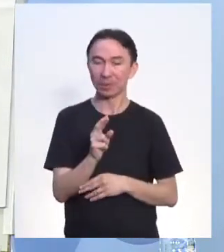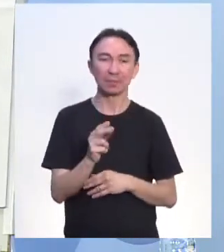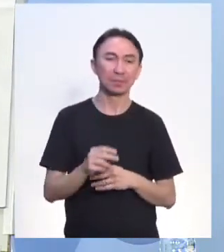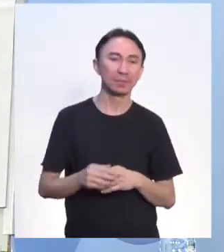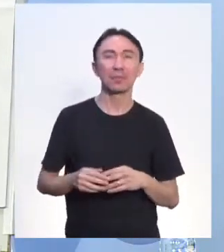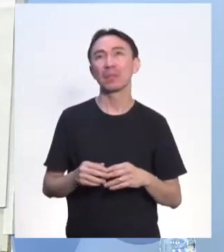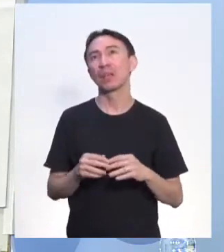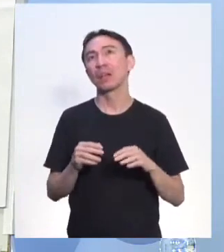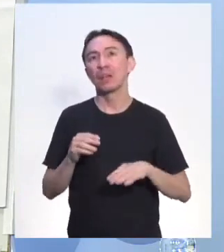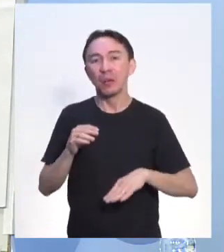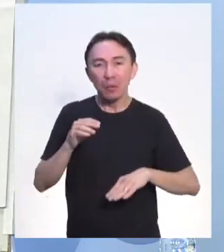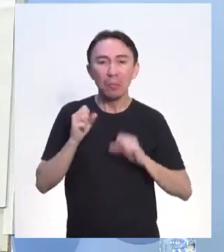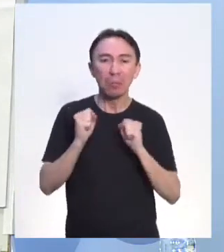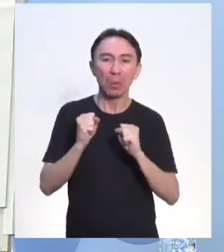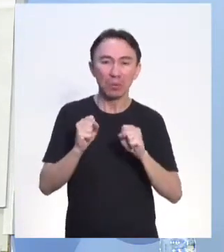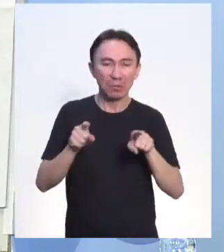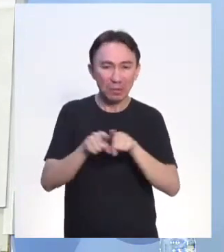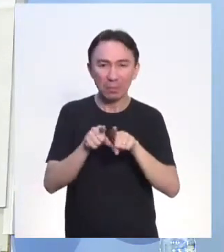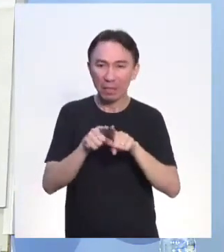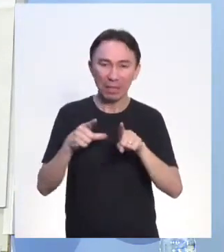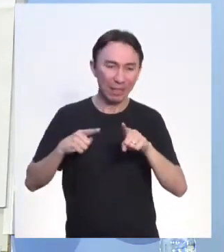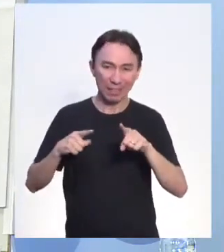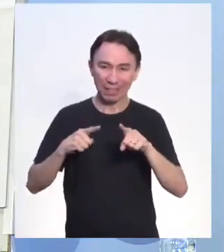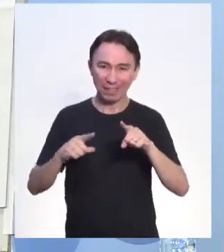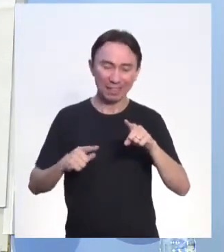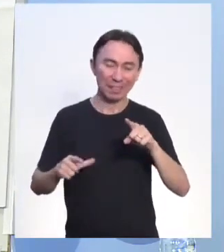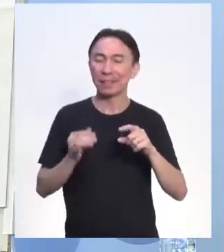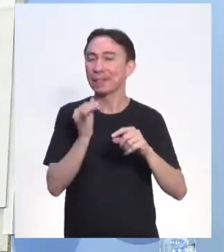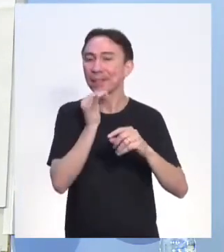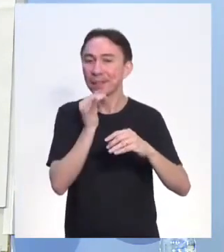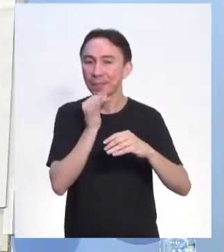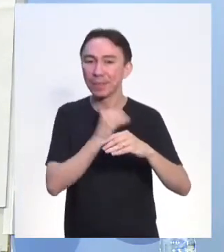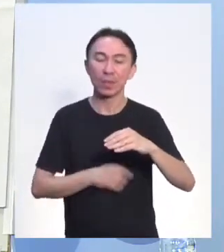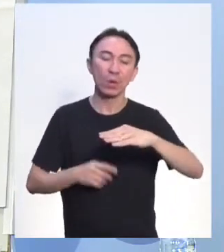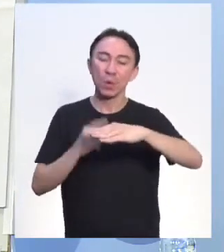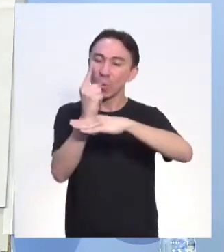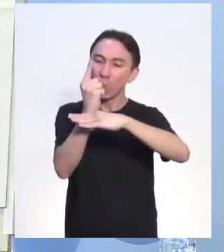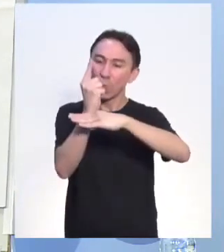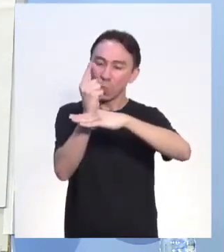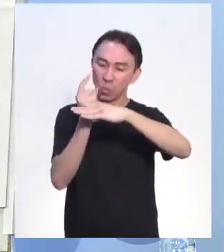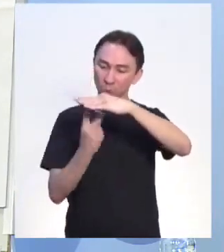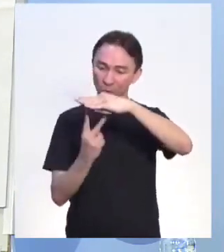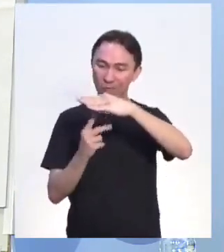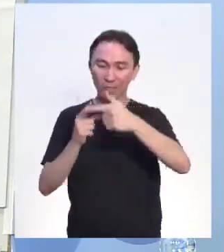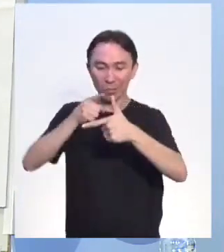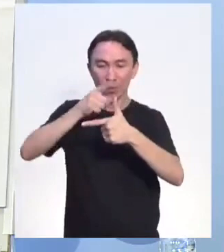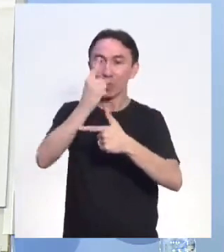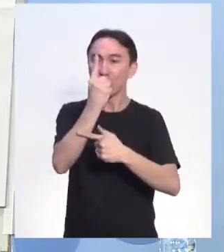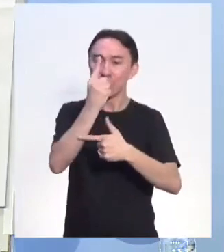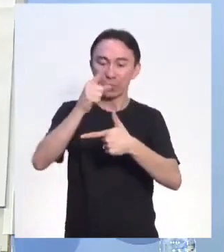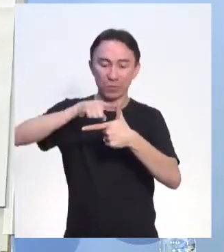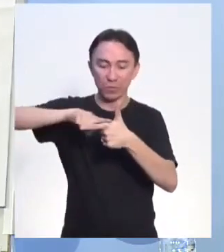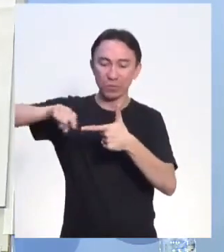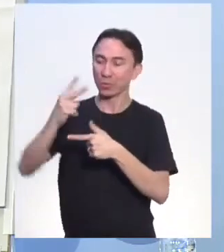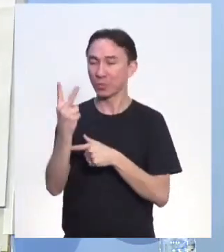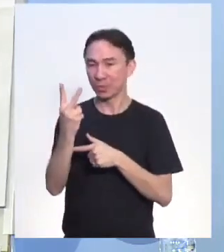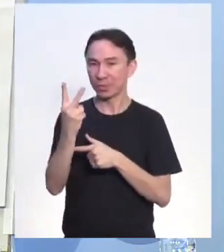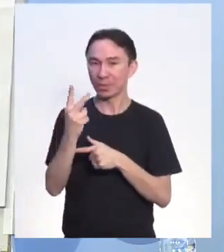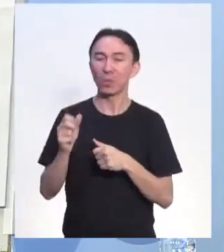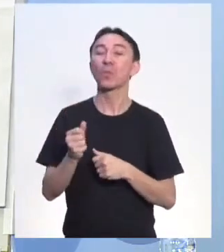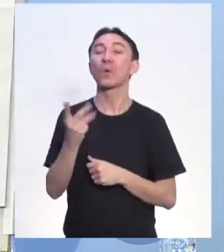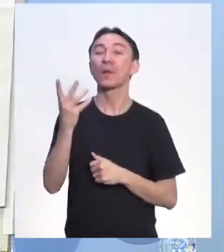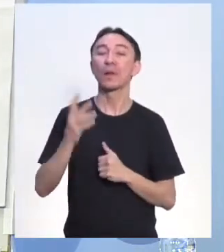aparecer em decimal, que é o número com vírgula, quando a gente divide o número de cima pelo de baixo? Sim. Então, vamos dividir o de cima pelo de